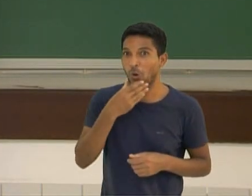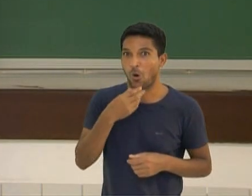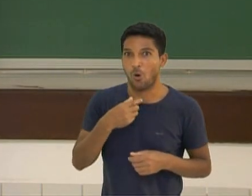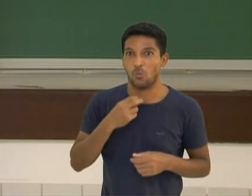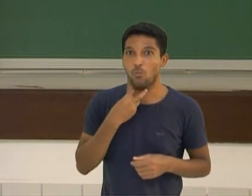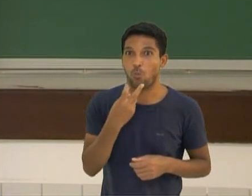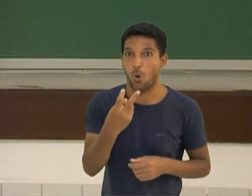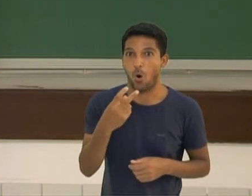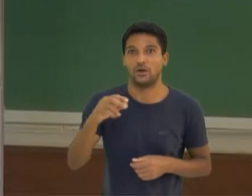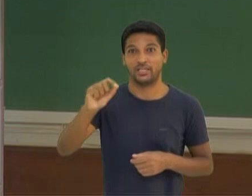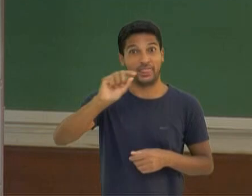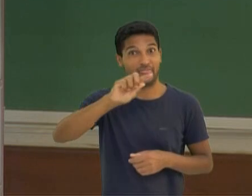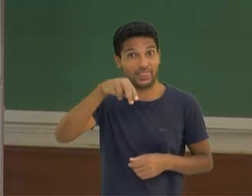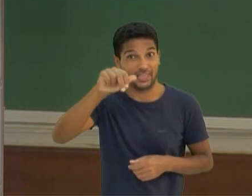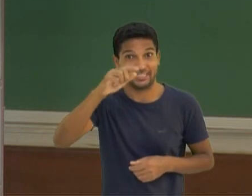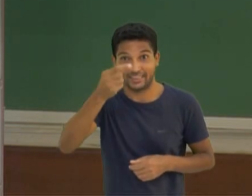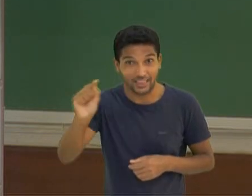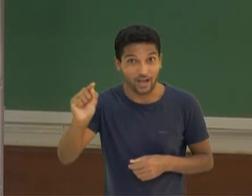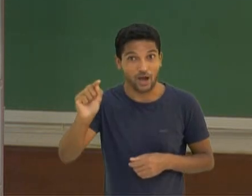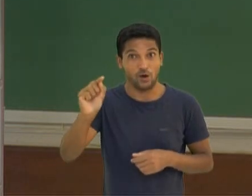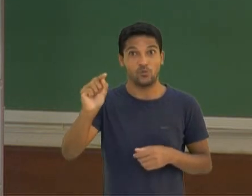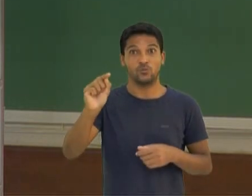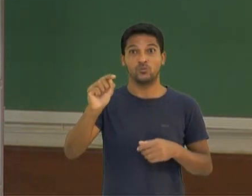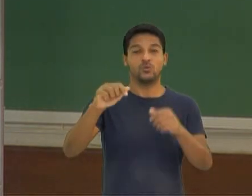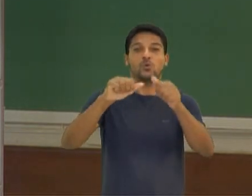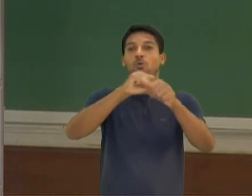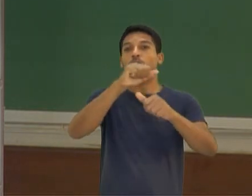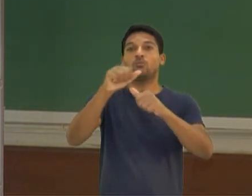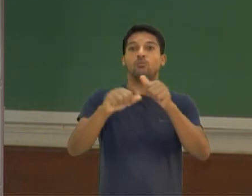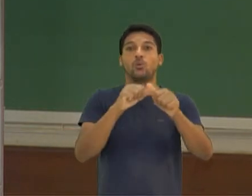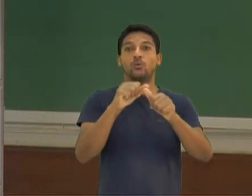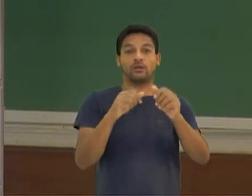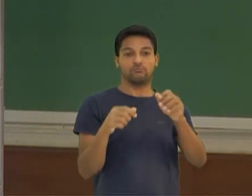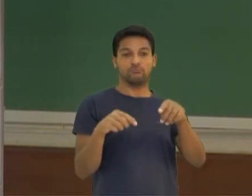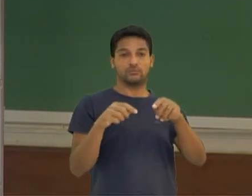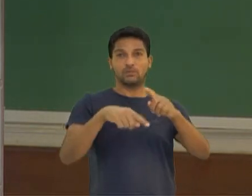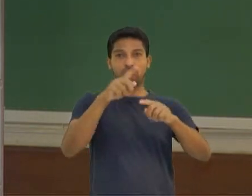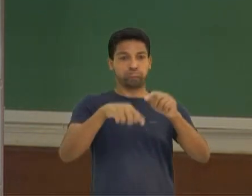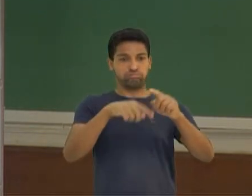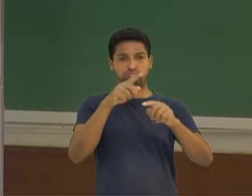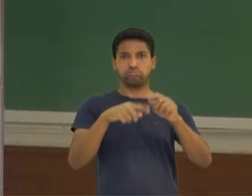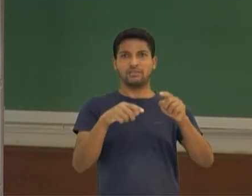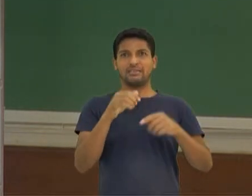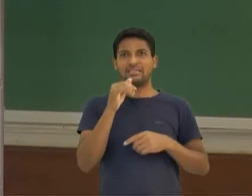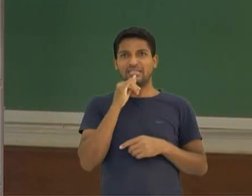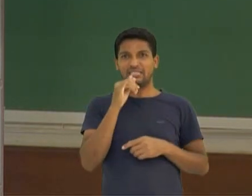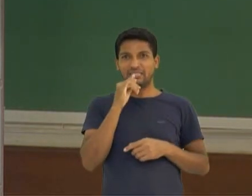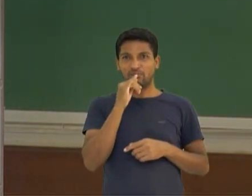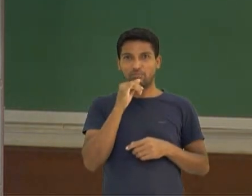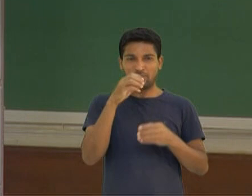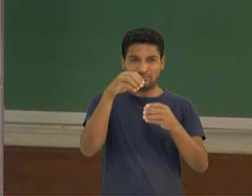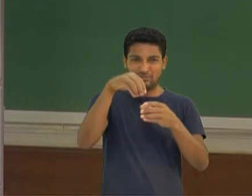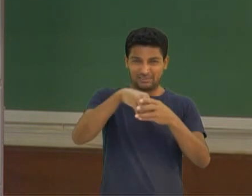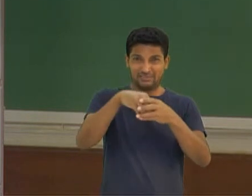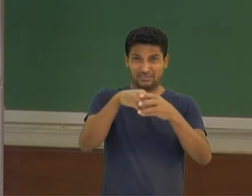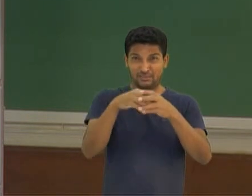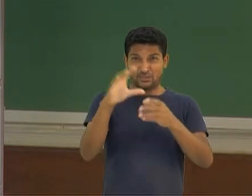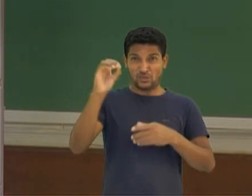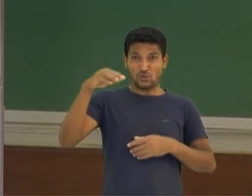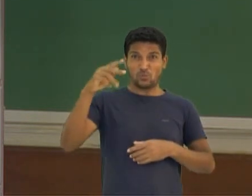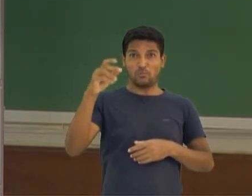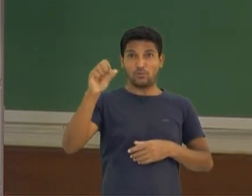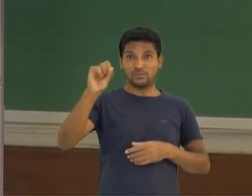que não altera a composição da matéria, certo? Então lembra lá, isso faz muito tempo,